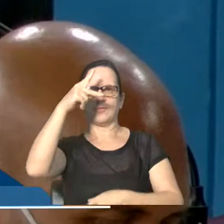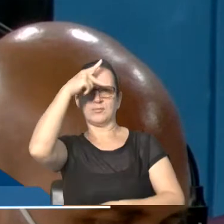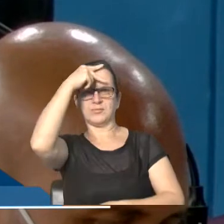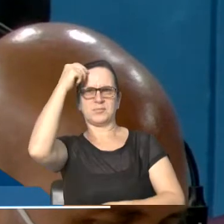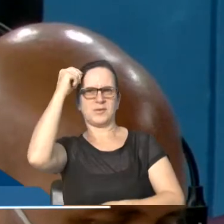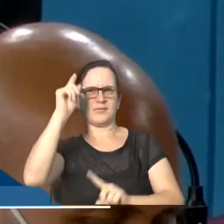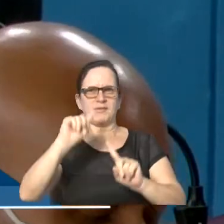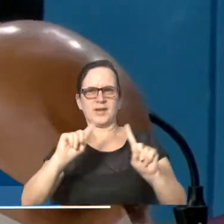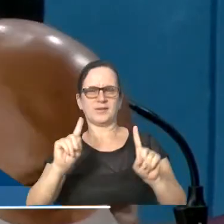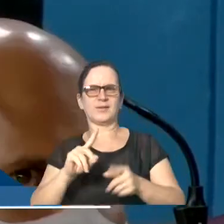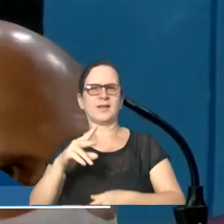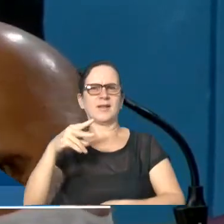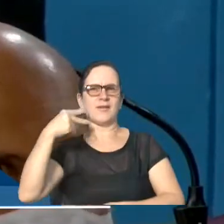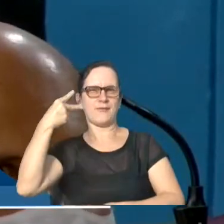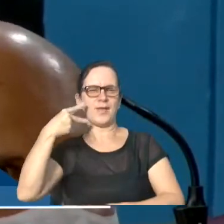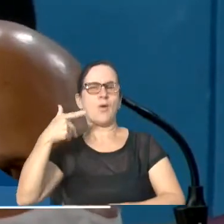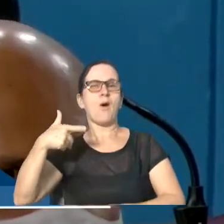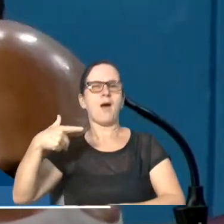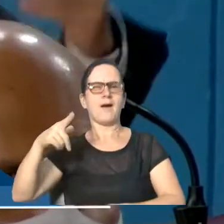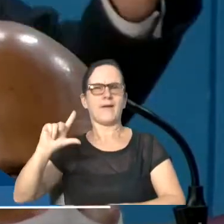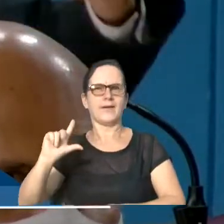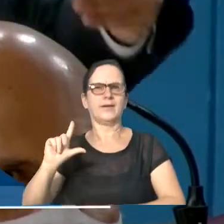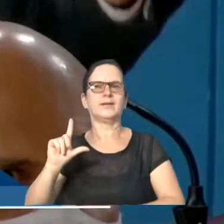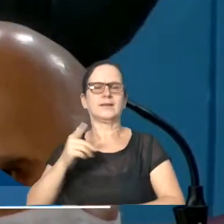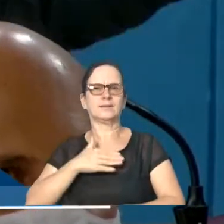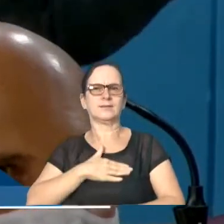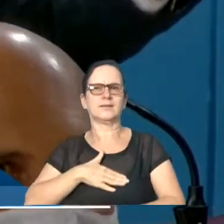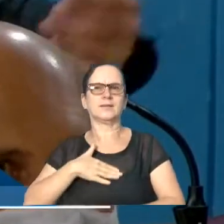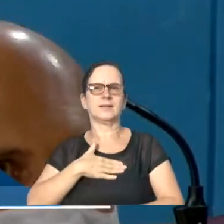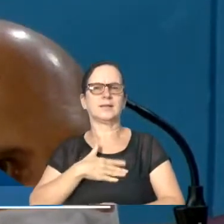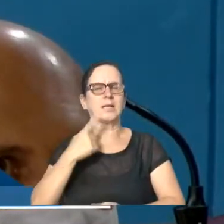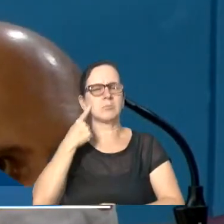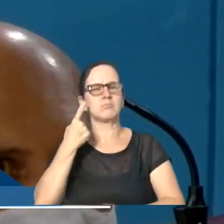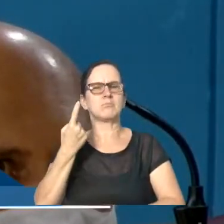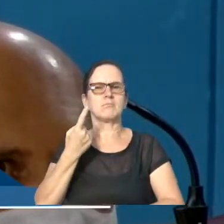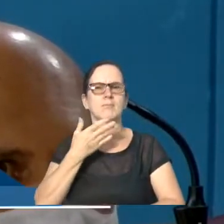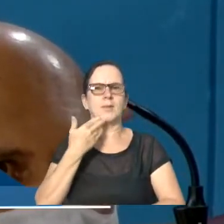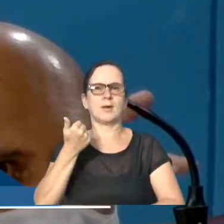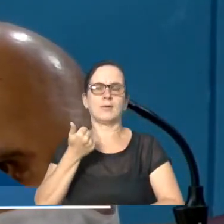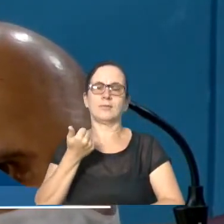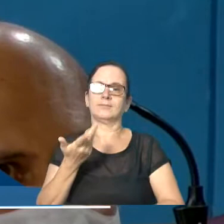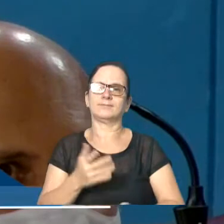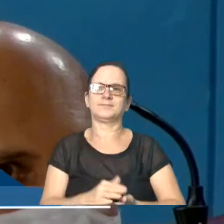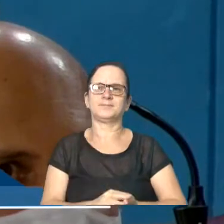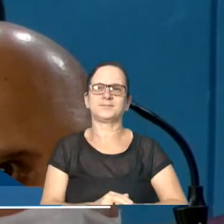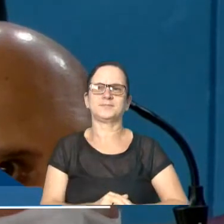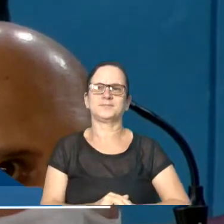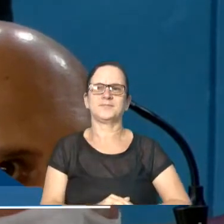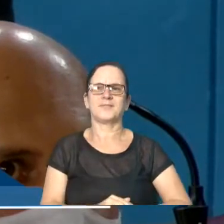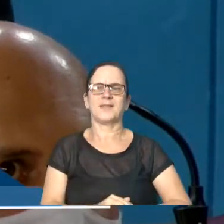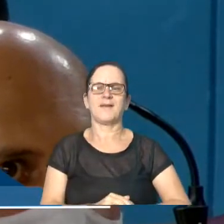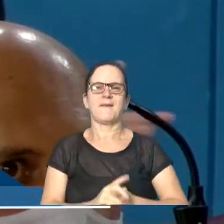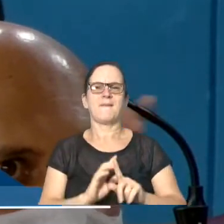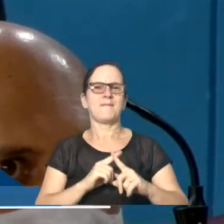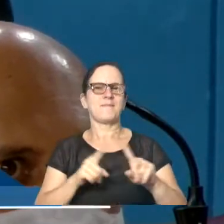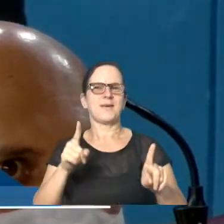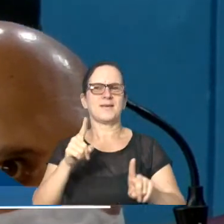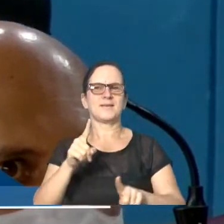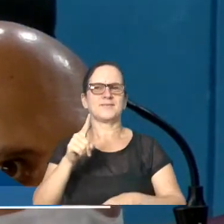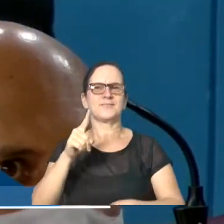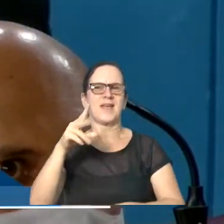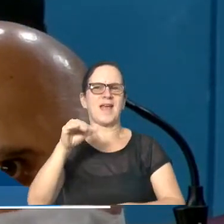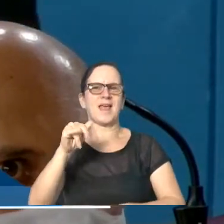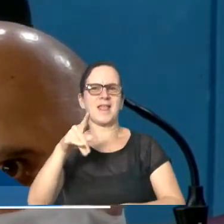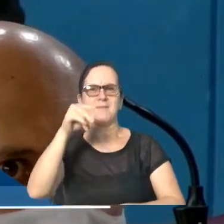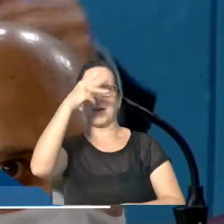prefeito, é do Ademário vereador. Quem sabe um Ademário vereador seria um bom prefeito, mas o Ademário prefeito não serve nem